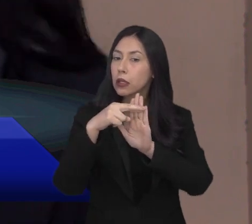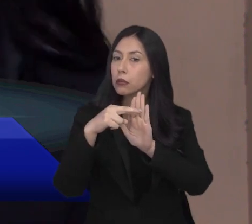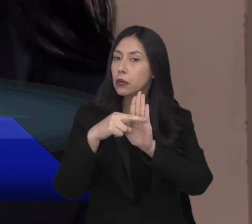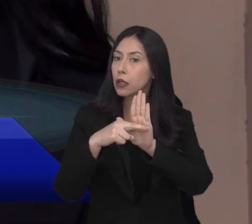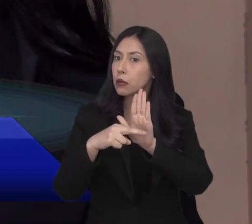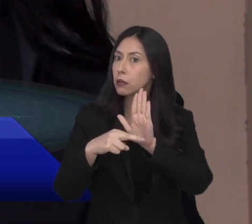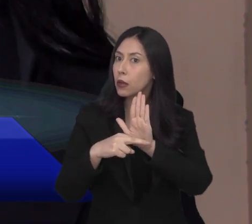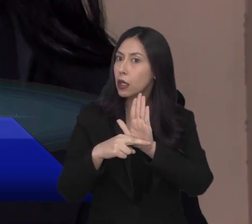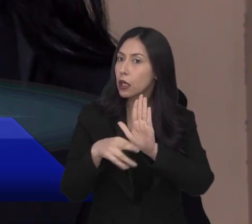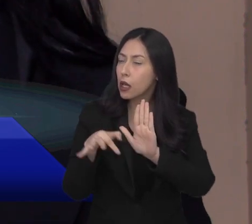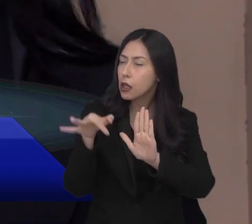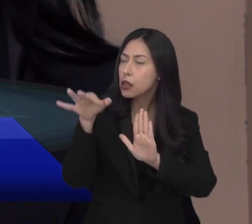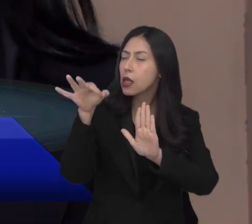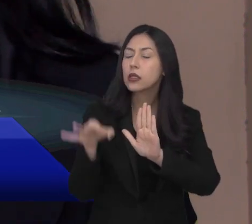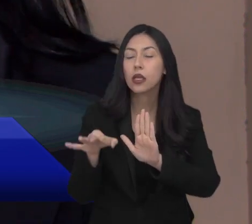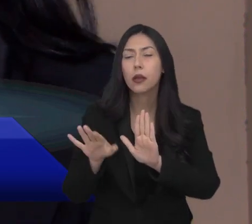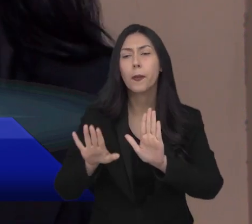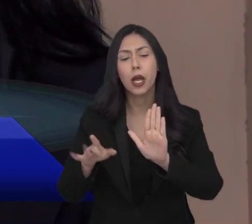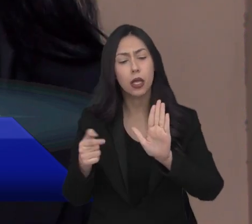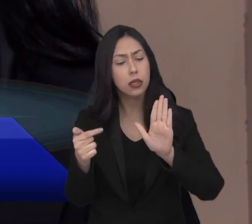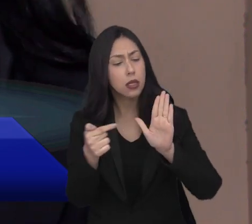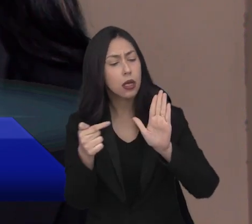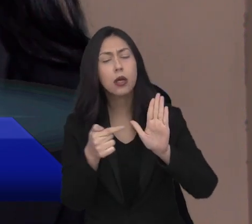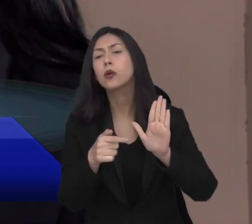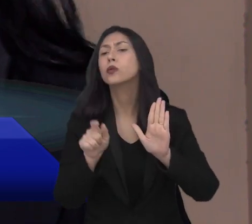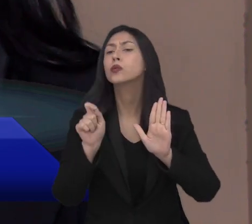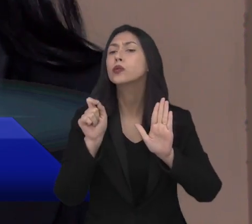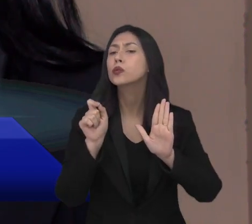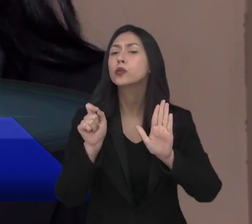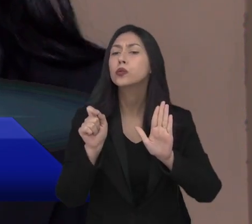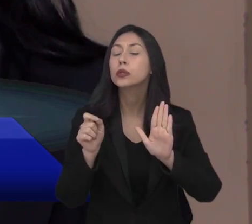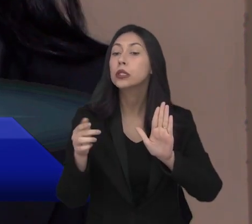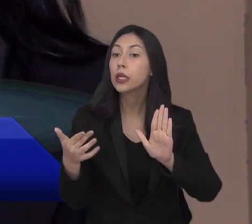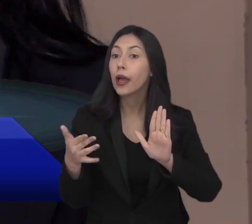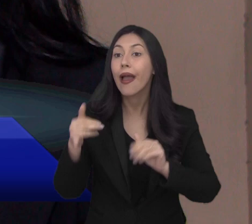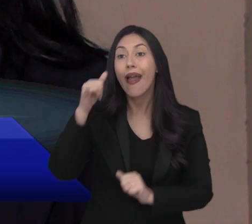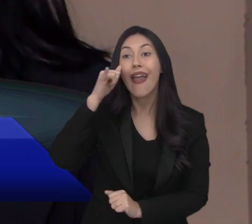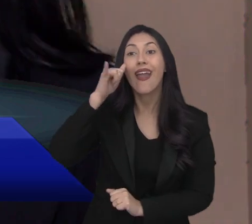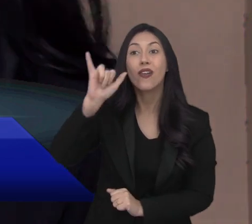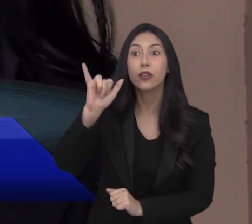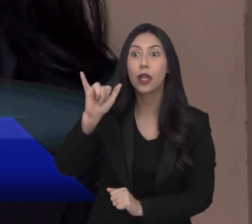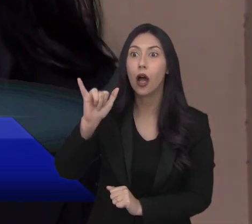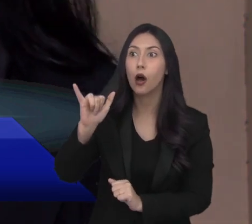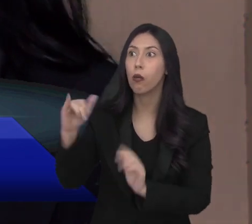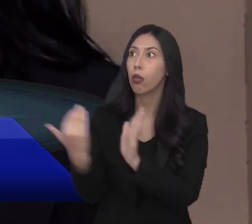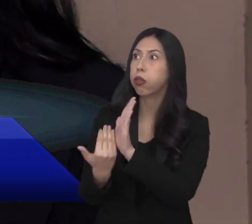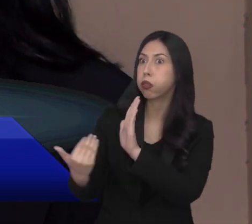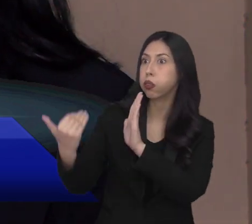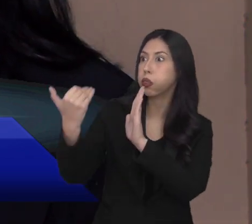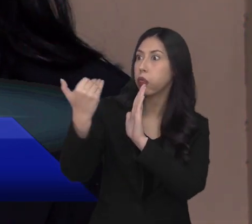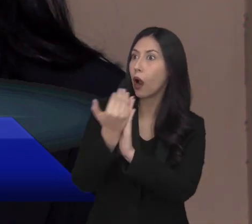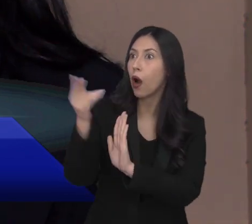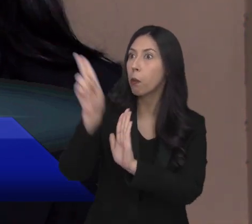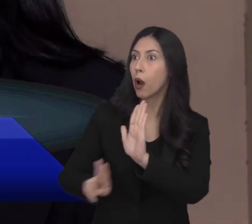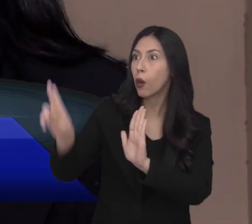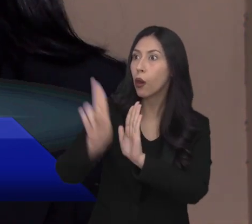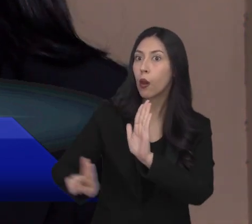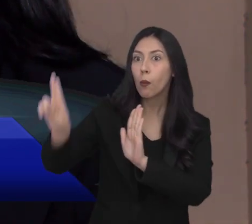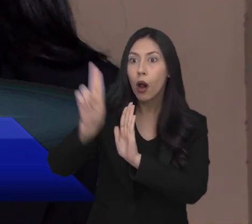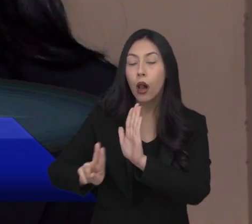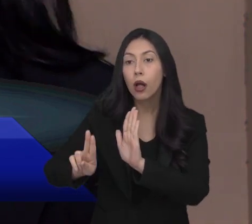uma disciplina. O que são essas regras? O que vai compor? Evitar o abuso, do